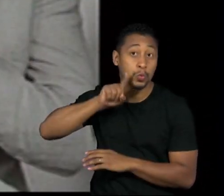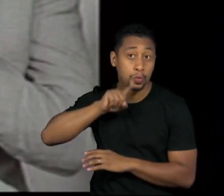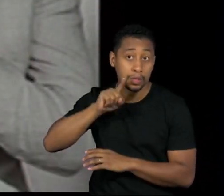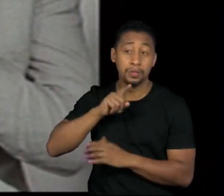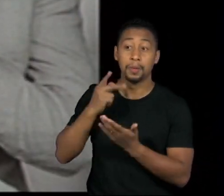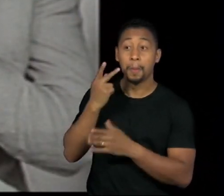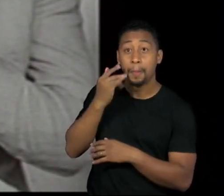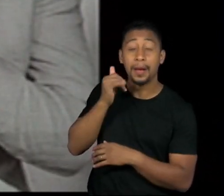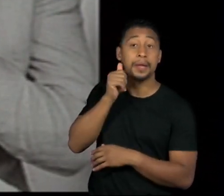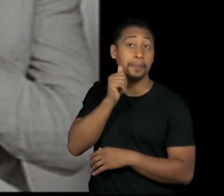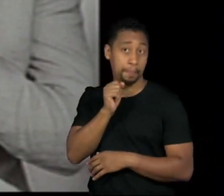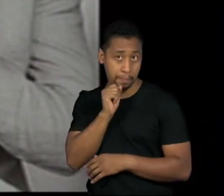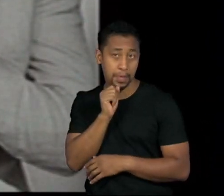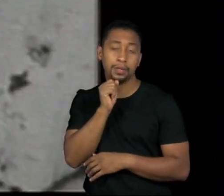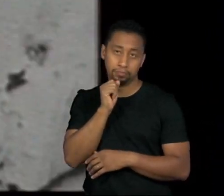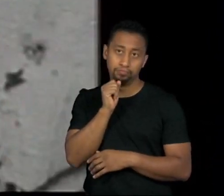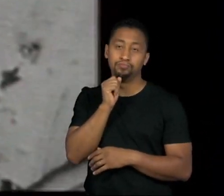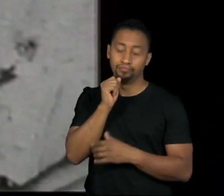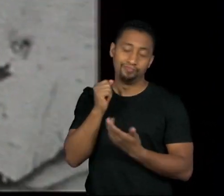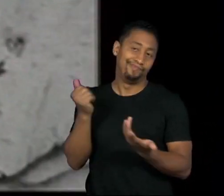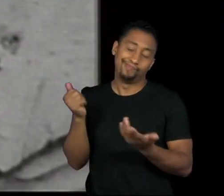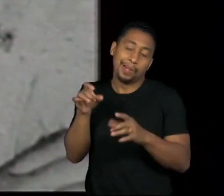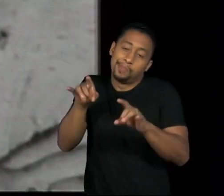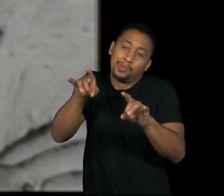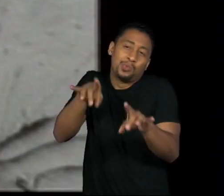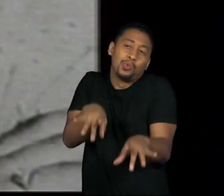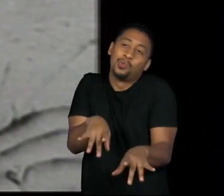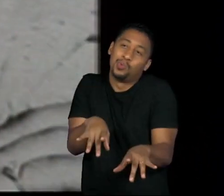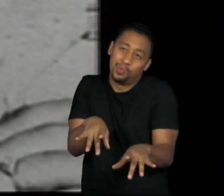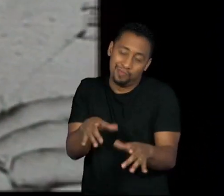ainda criança, foi abandonada por eles.